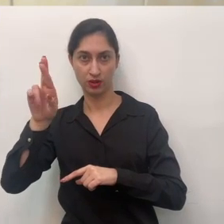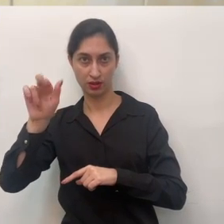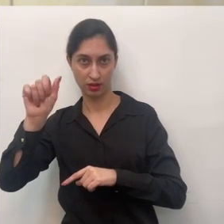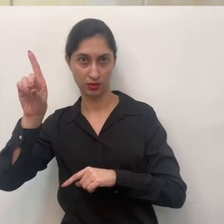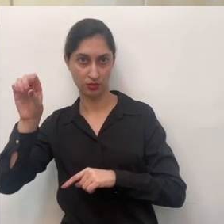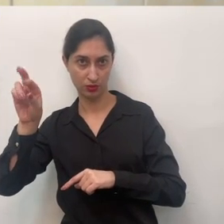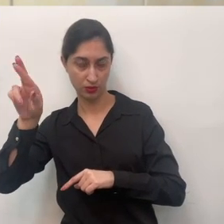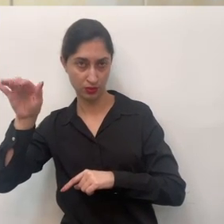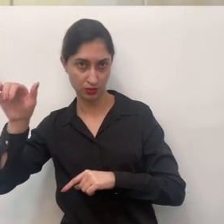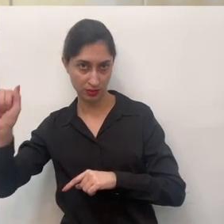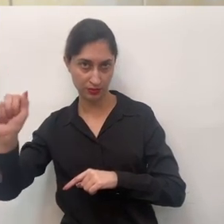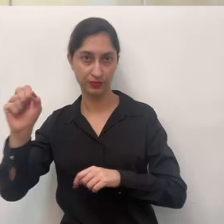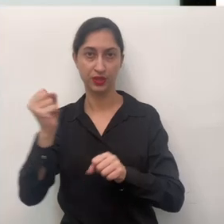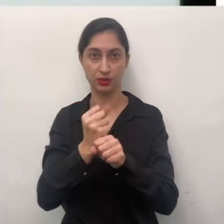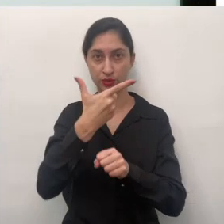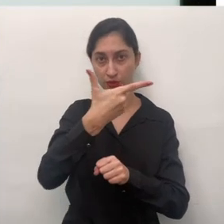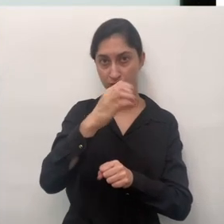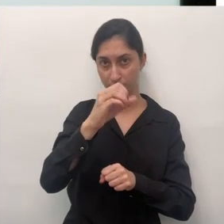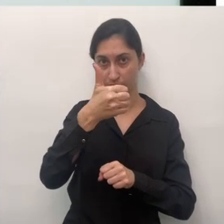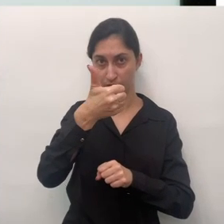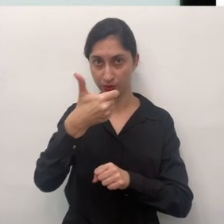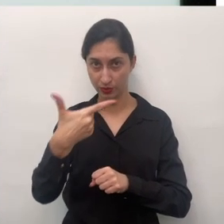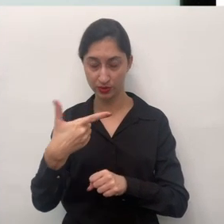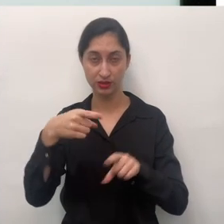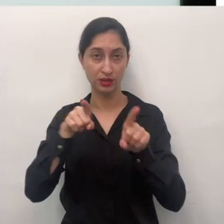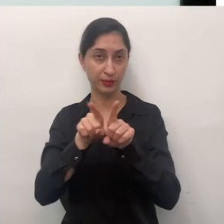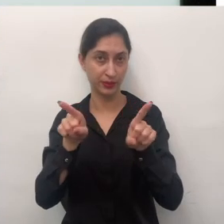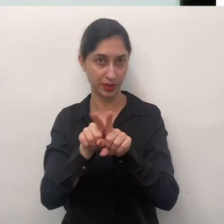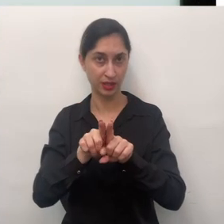de São Paulo, em 2012 também.